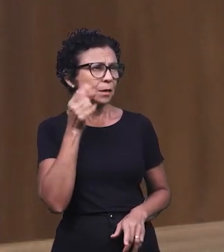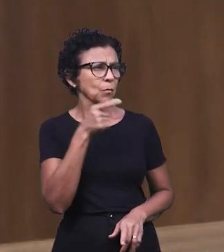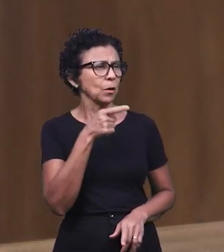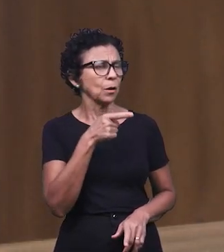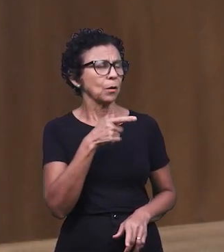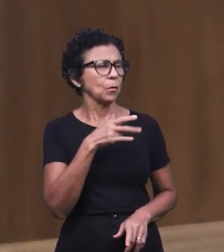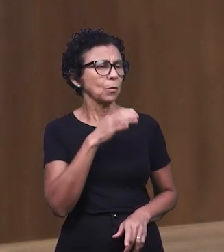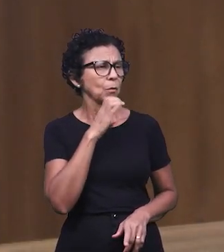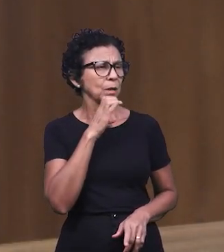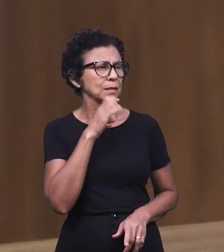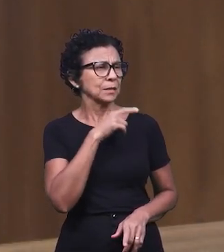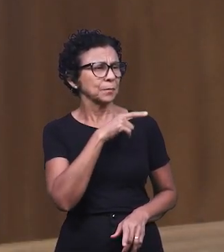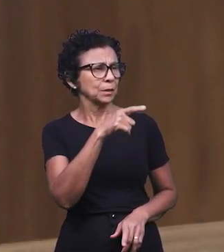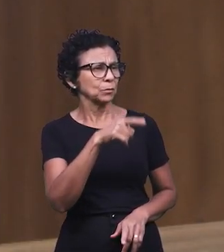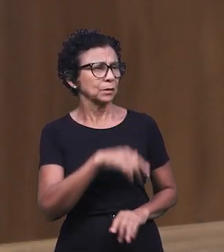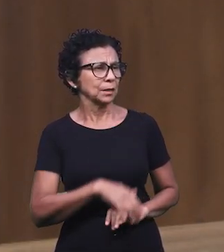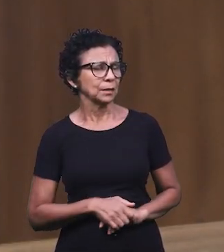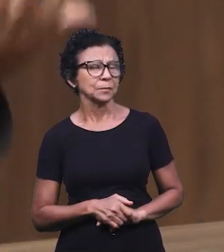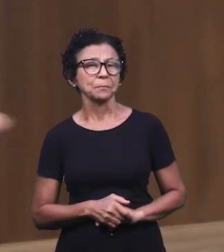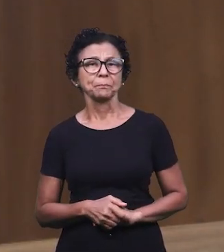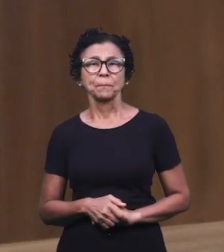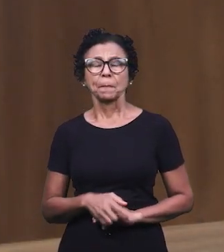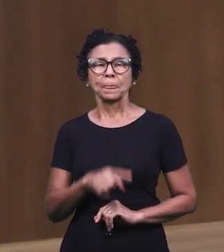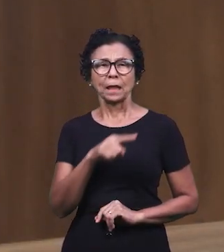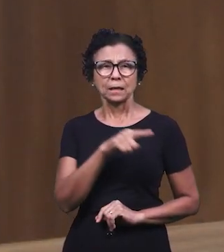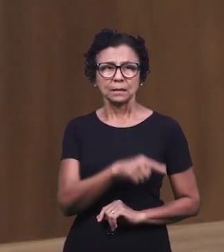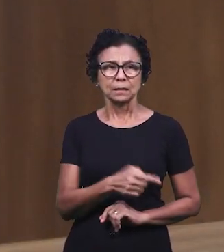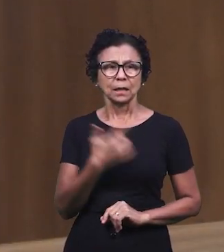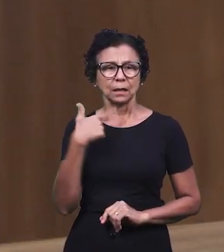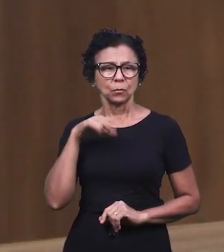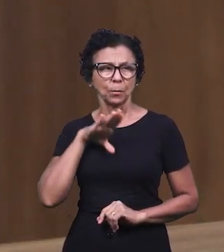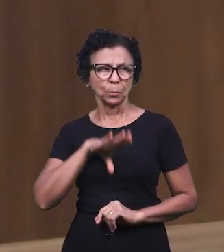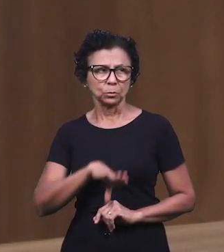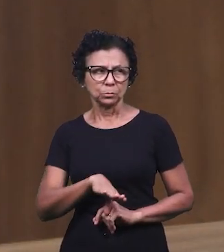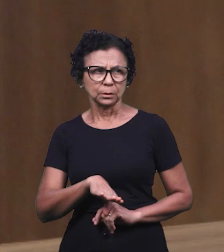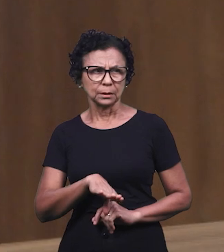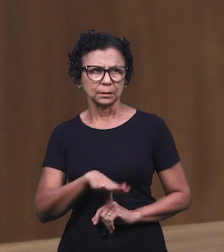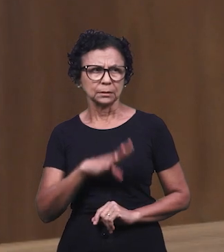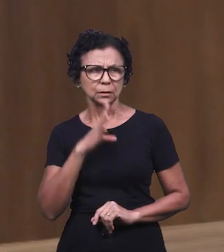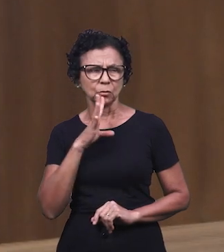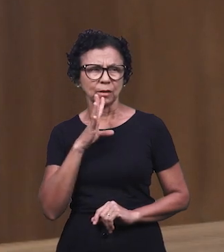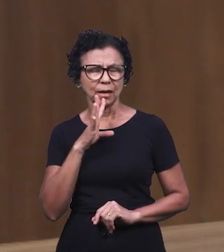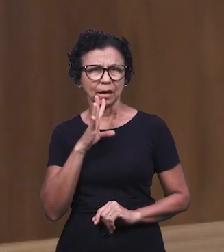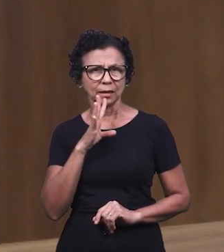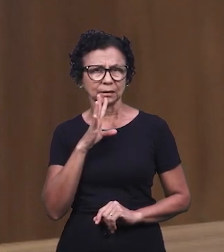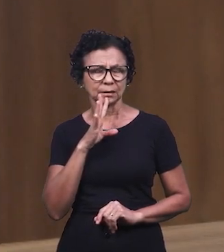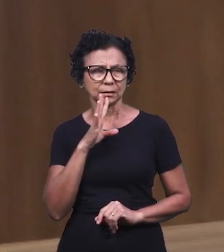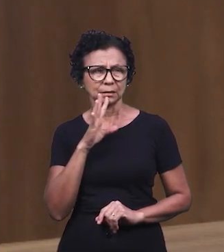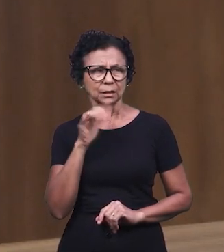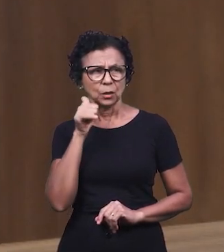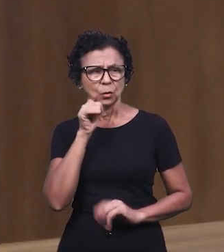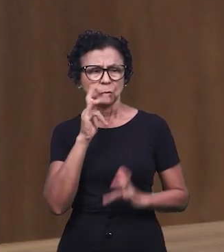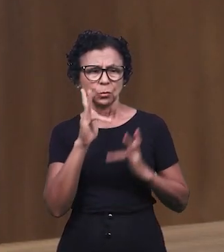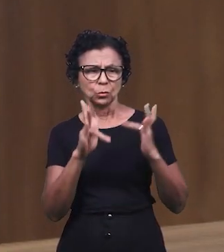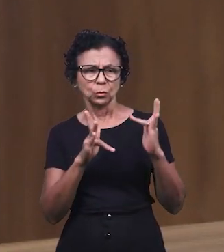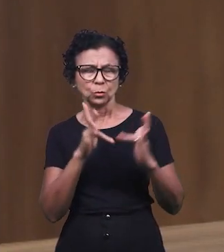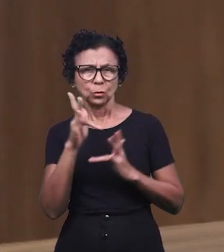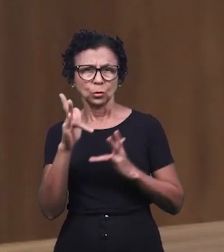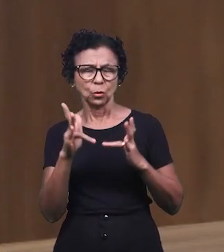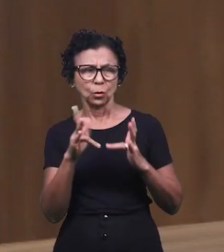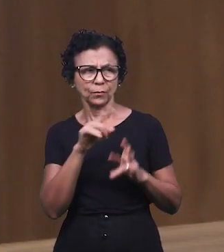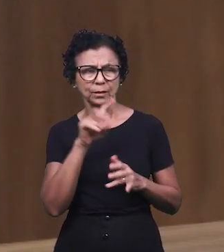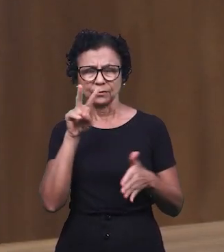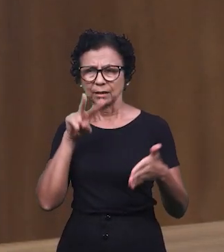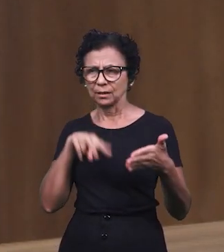no português, noiva, se ele conhece o português, se ele tem essa leitura. Então, ele vai ler noiva e eu vou